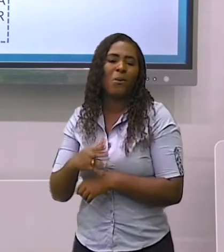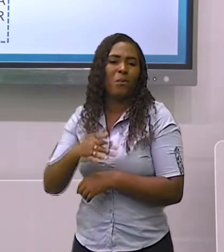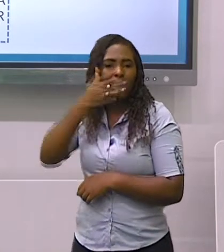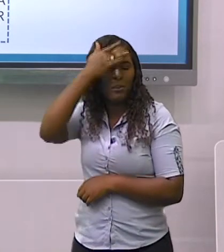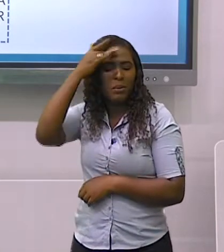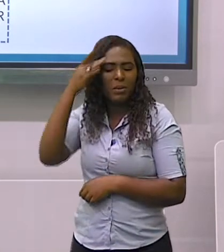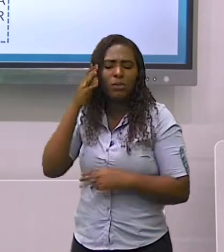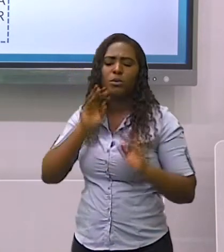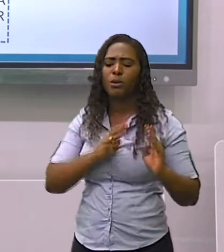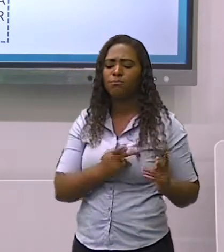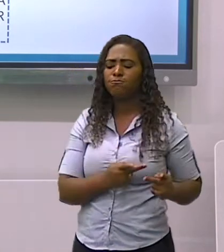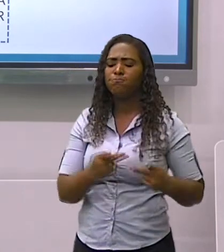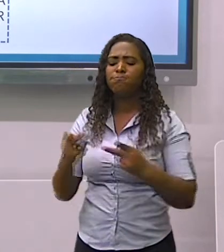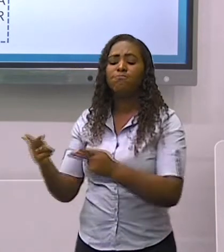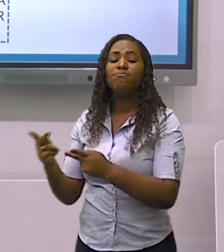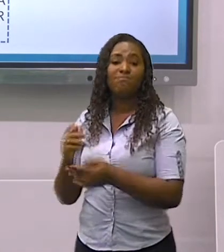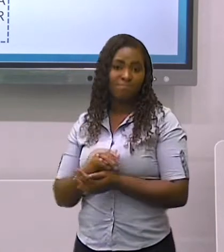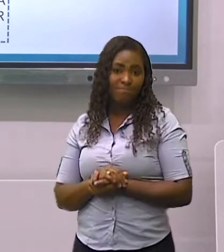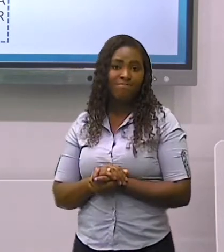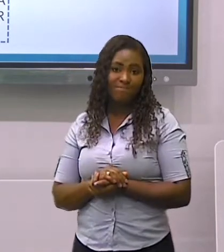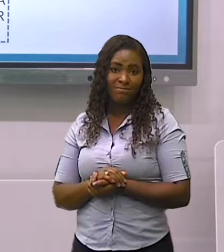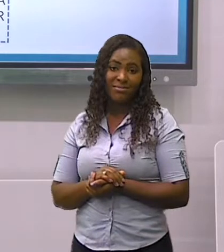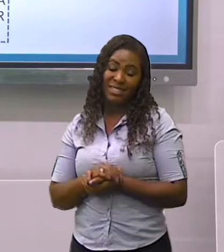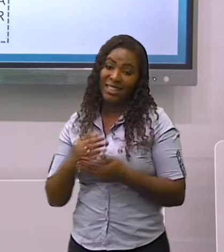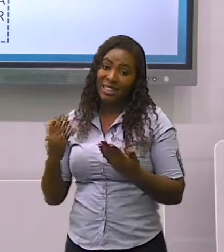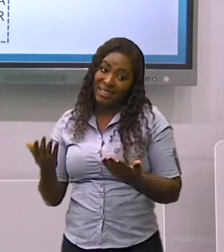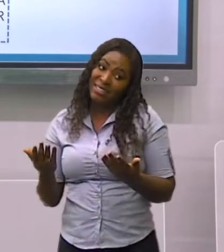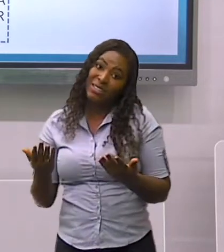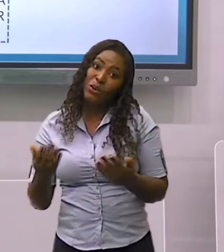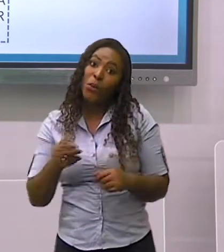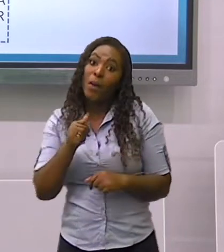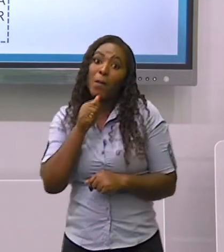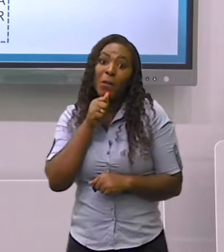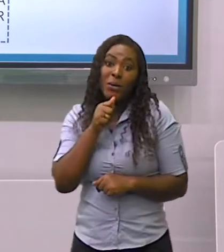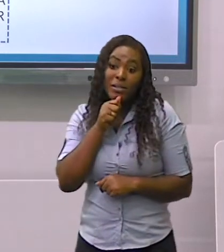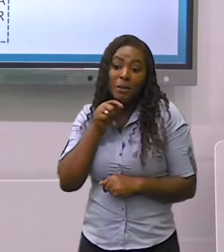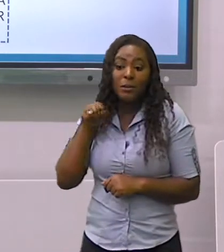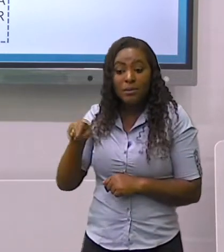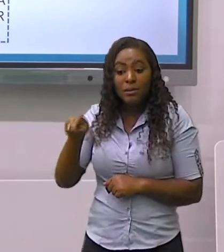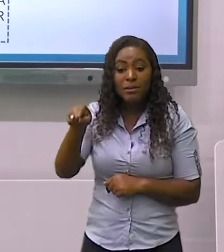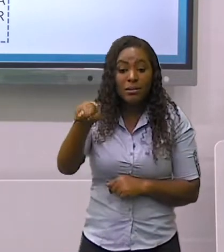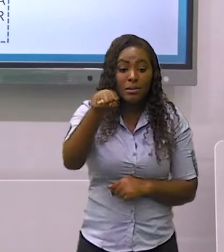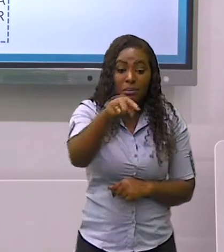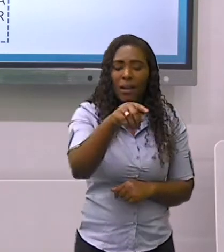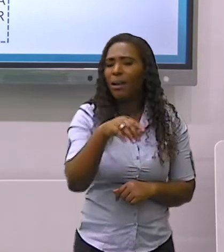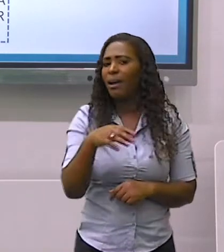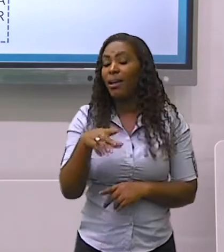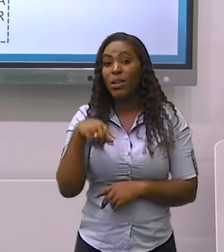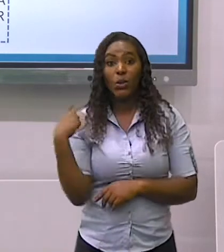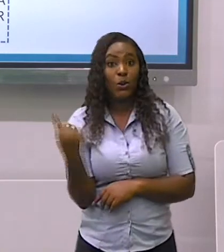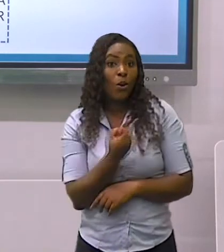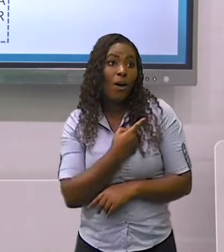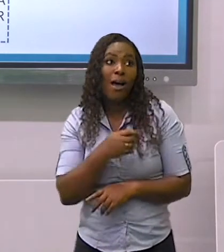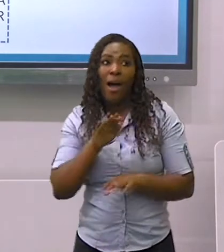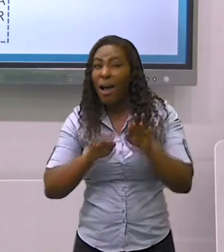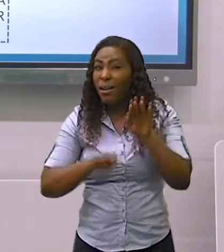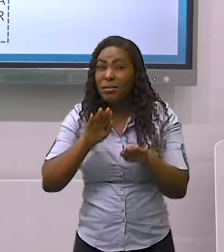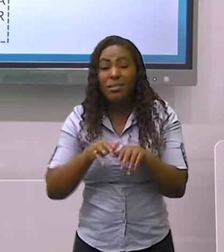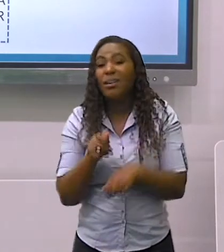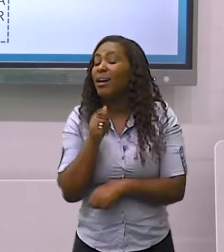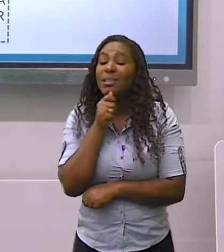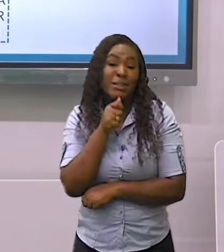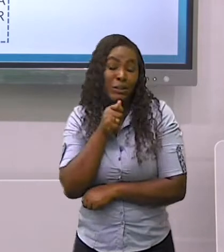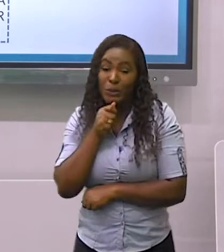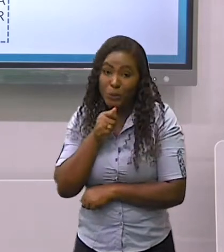espaços que ainda não conhecemos e que vale muito a pena levar a sua família para conhecer na